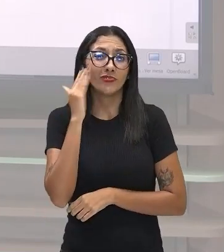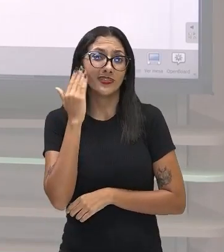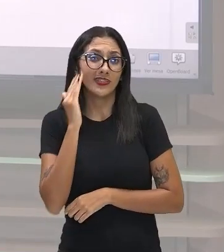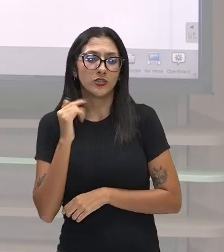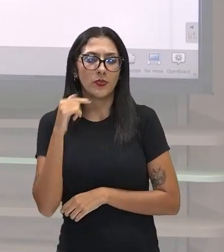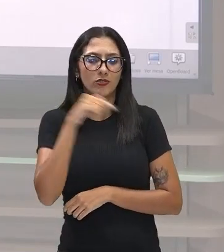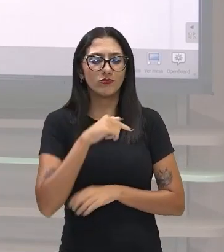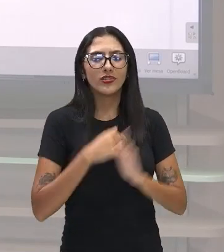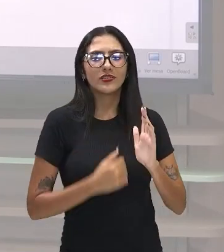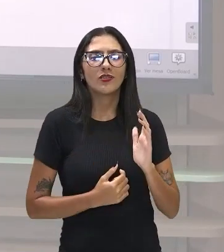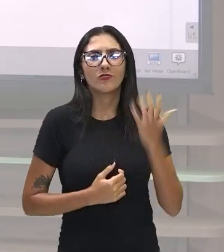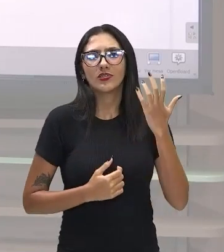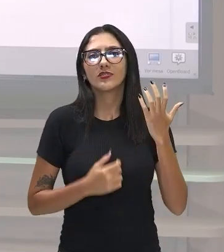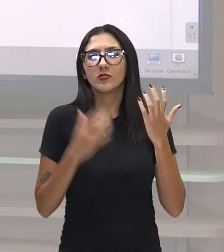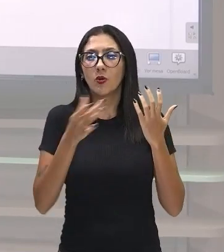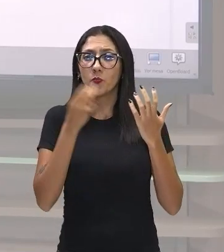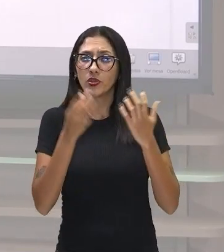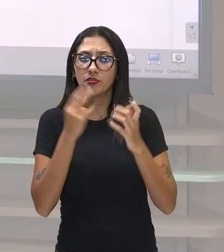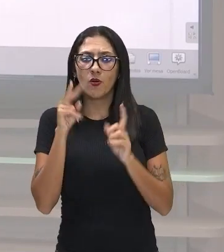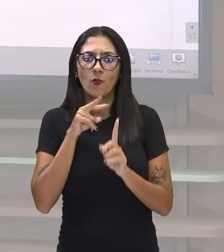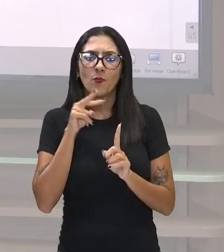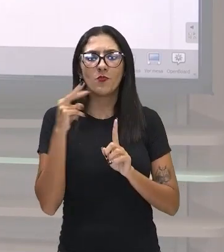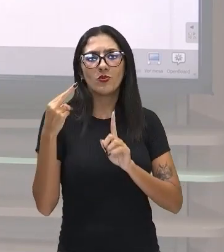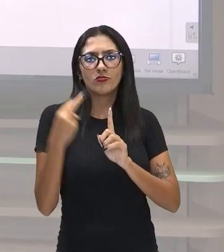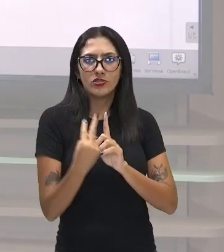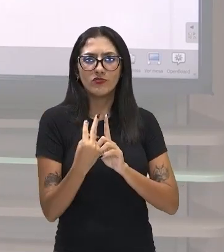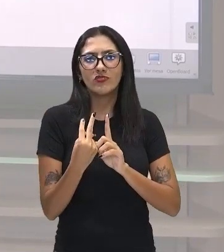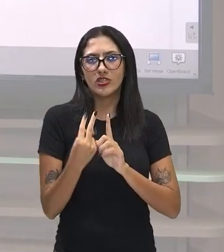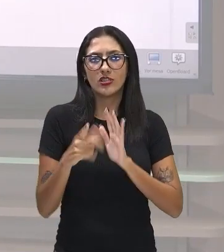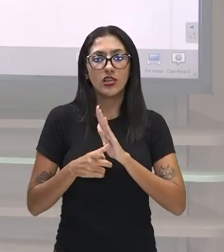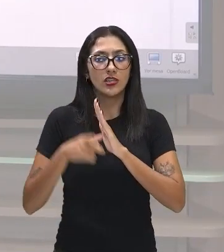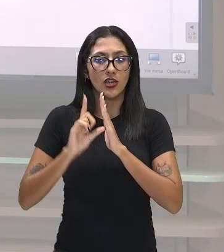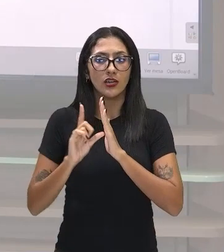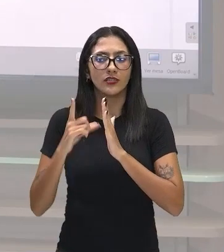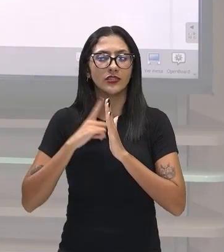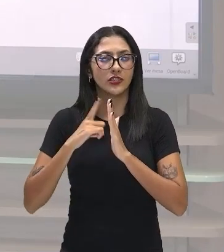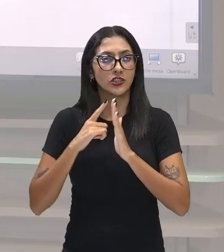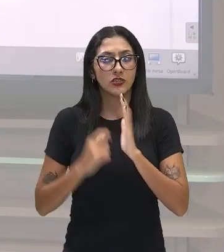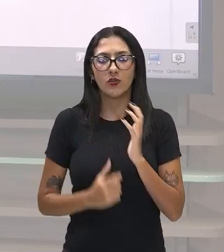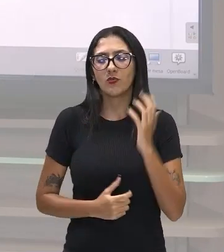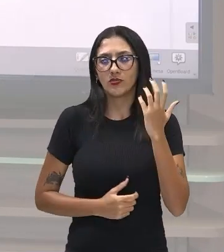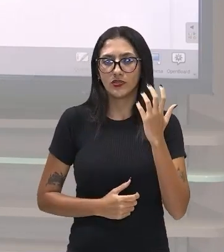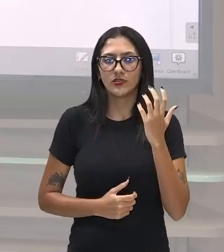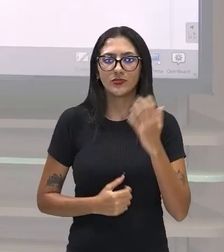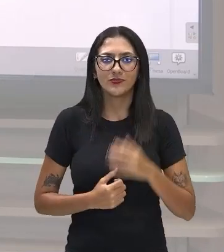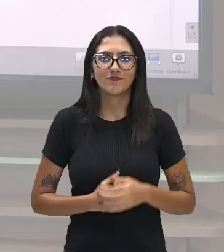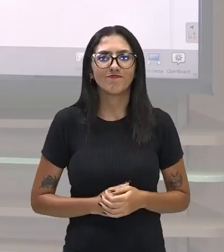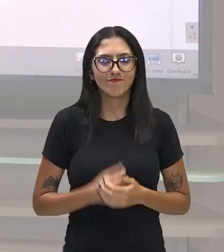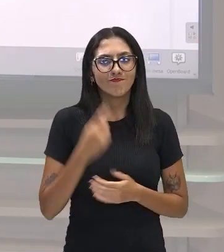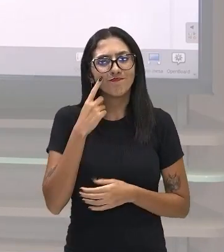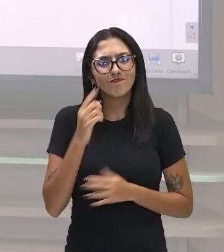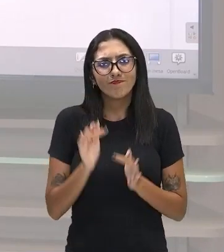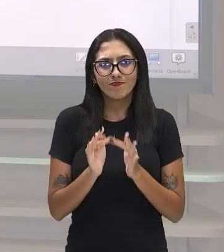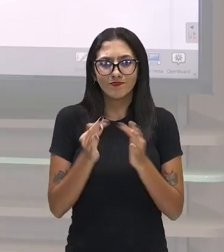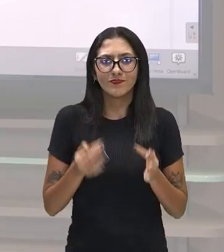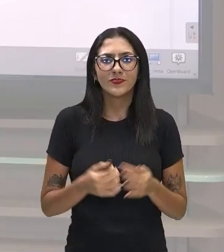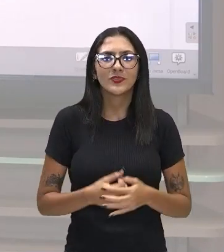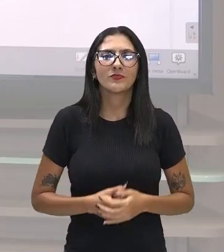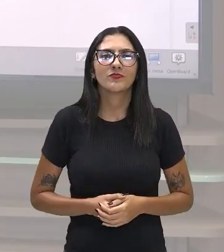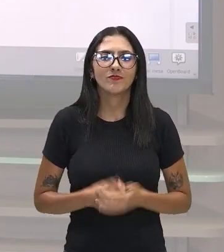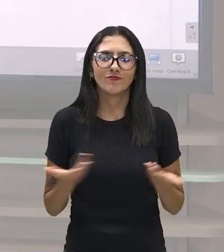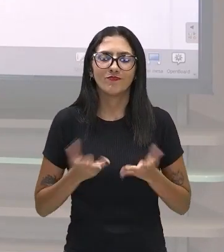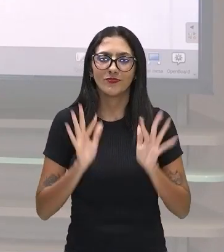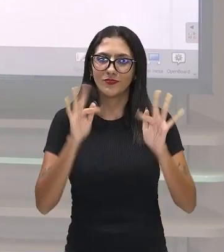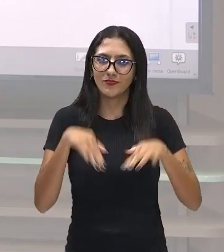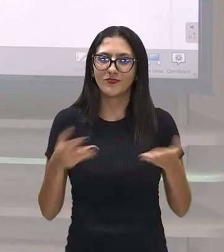o julgamento, a minha opinião, o que eu penso a respeito do fato. Olha como foi simples. Finalizamos